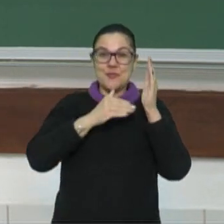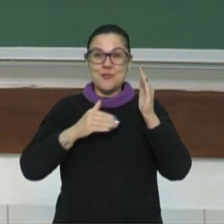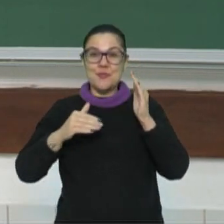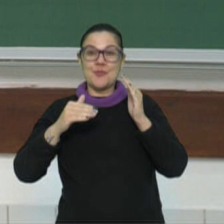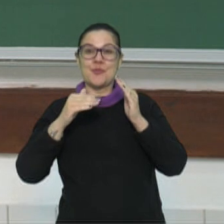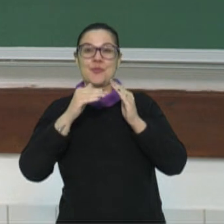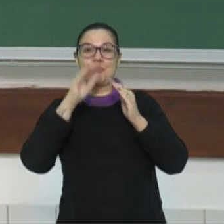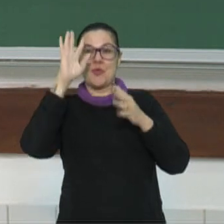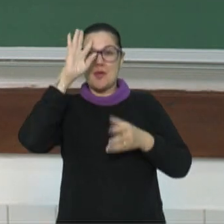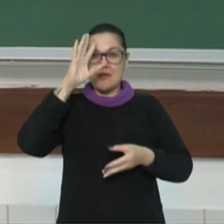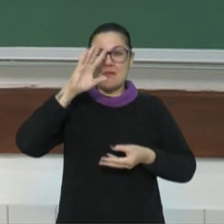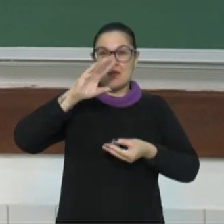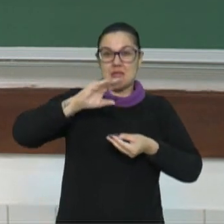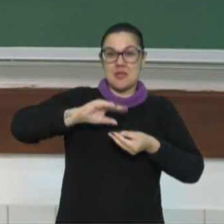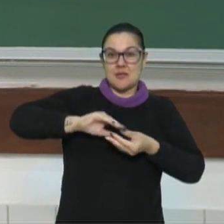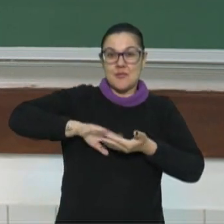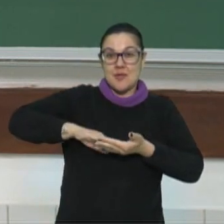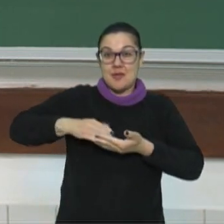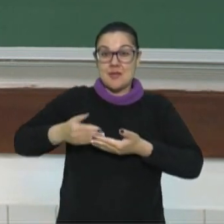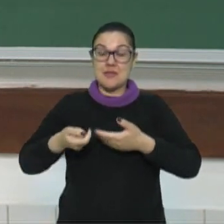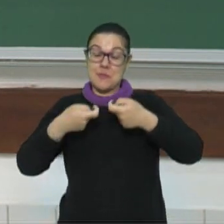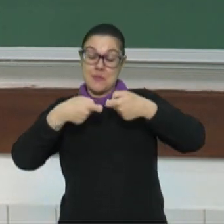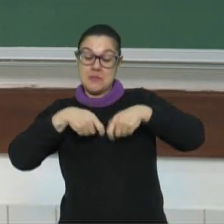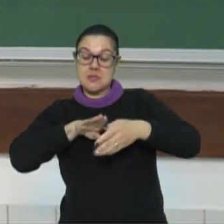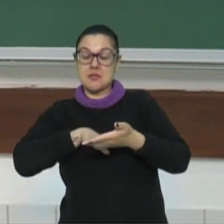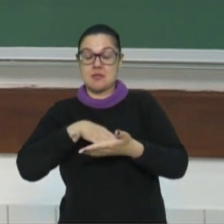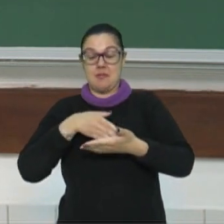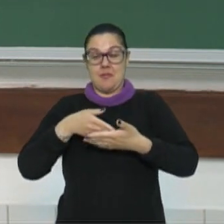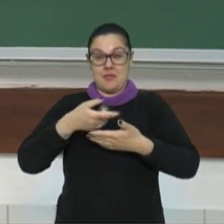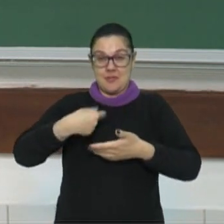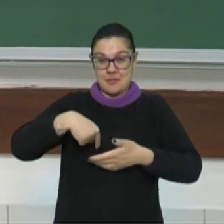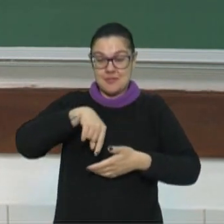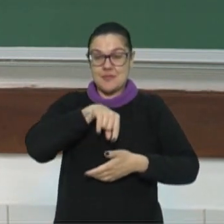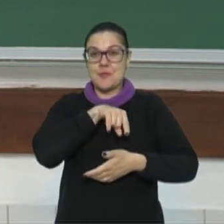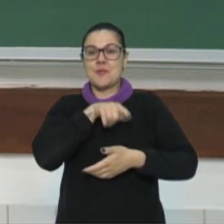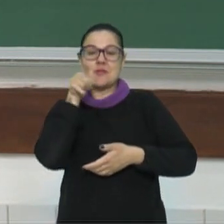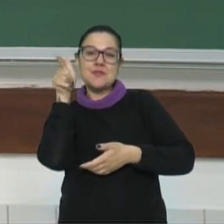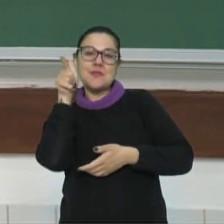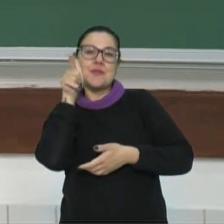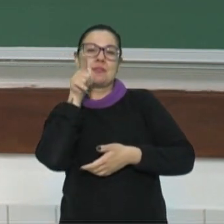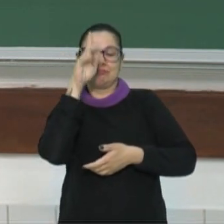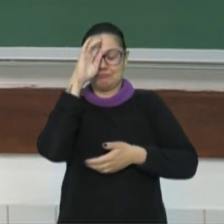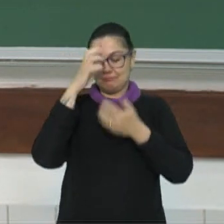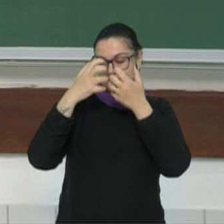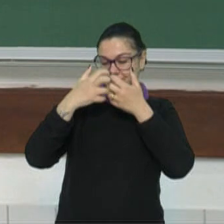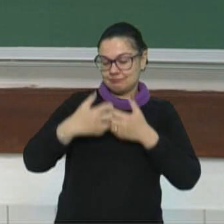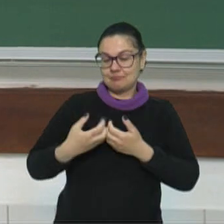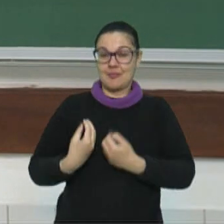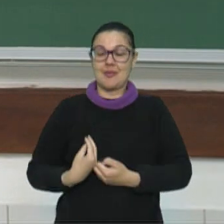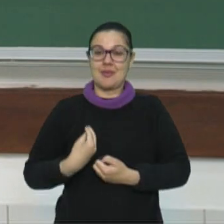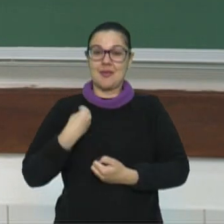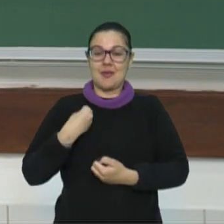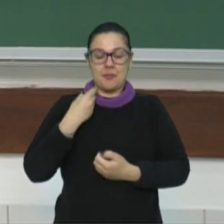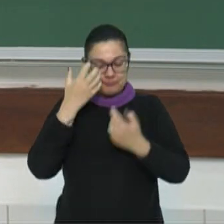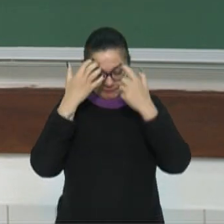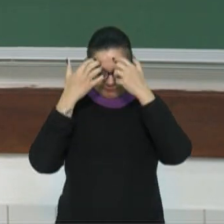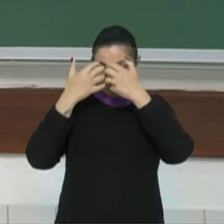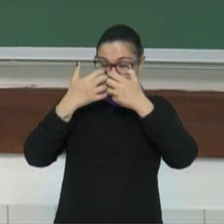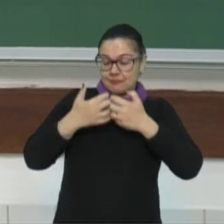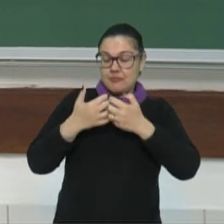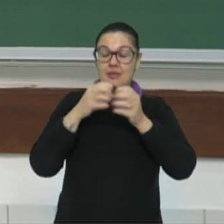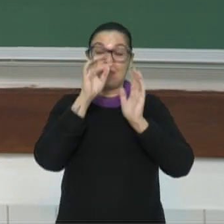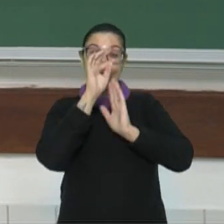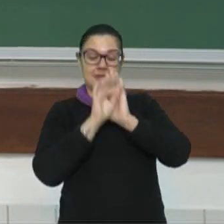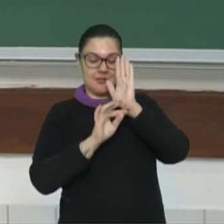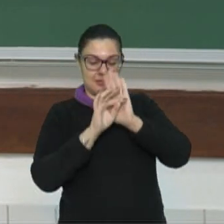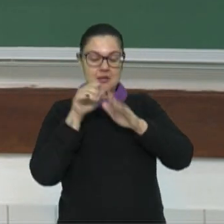tem interpretação, exige interpretação de nós para podermos pensar a vida, pensar os